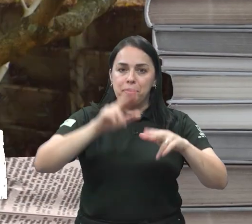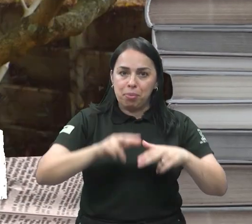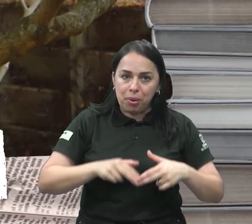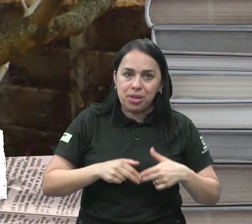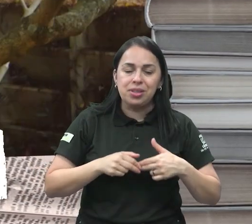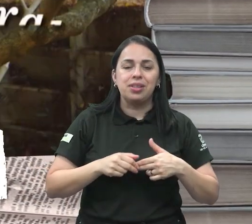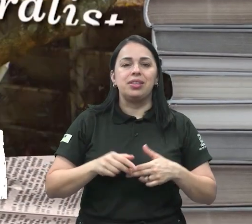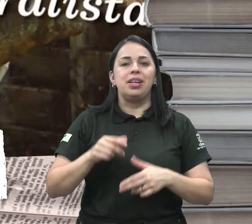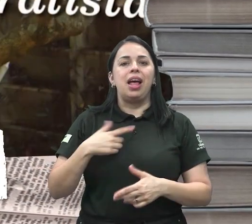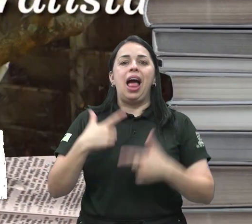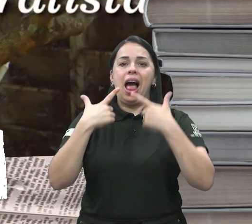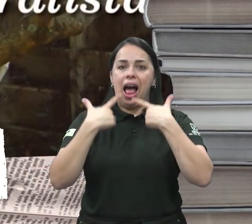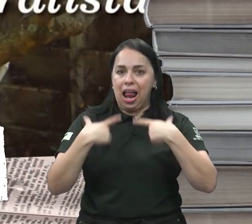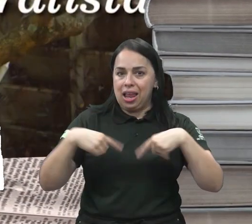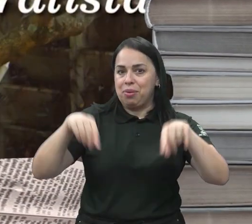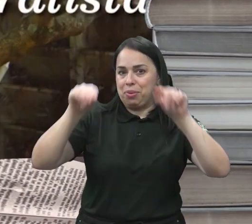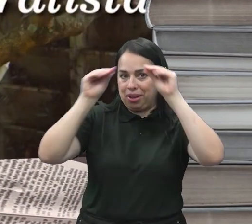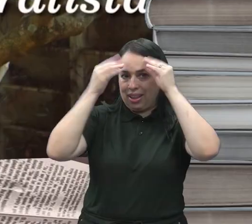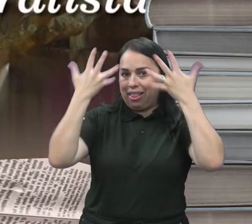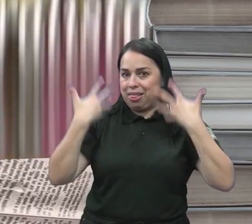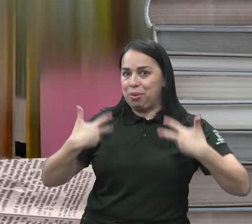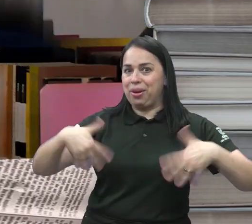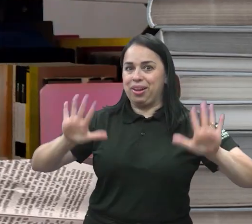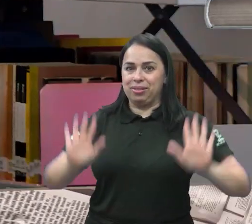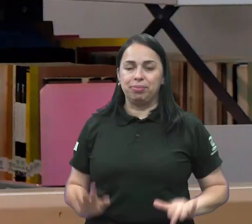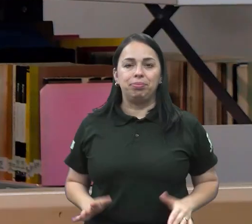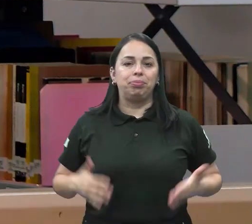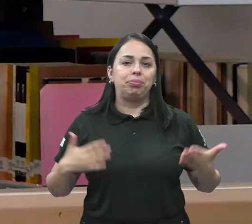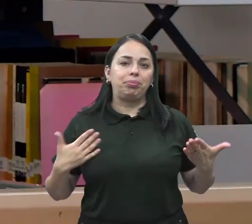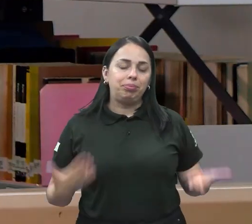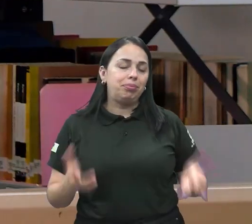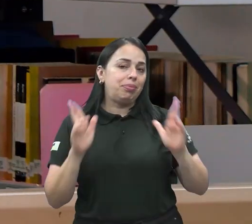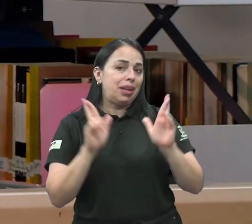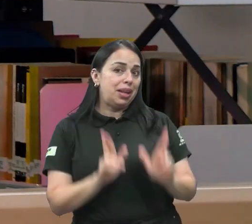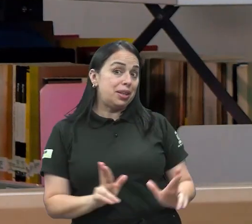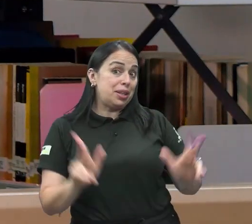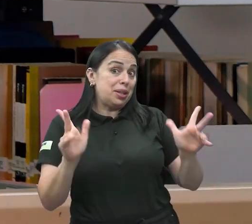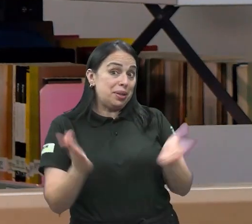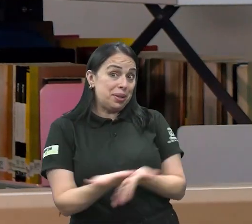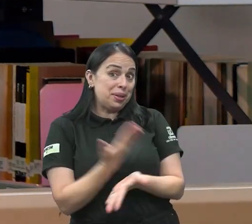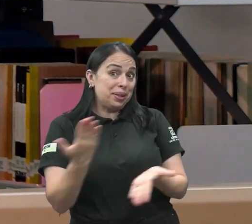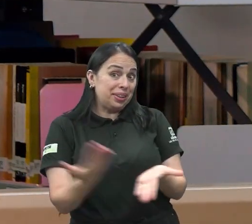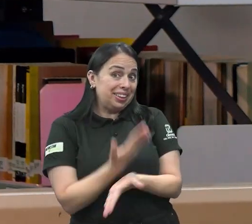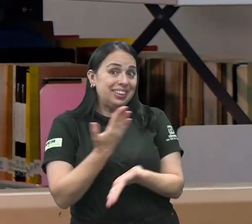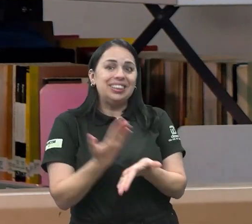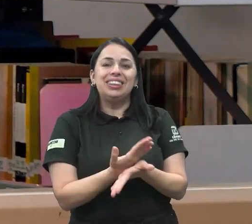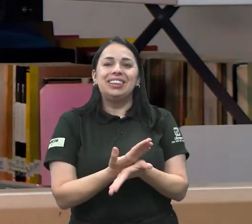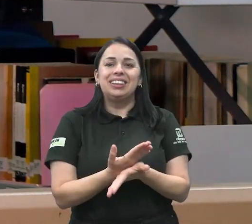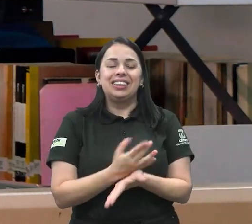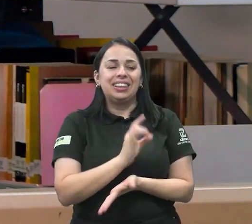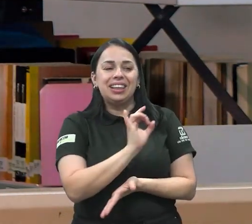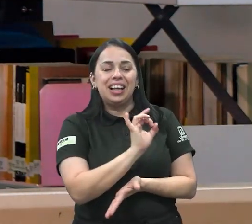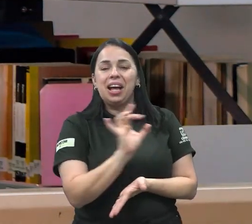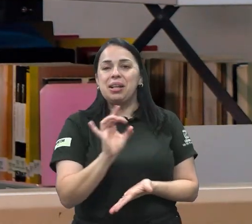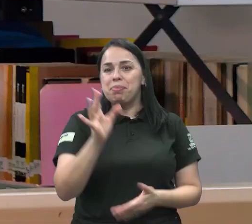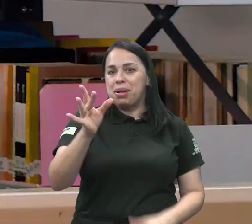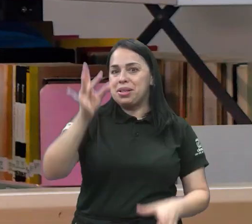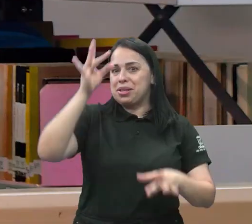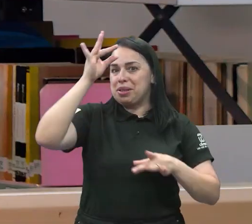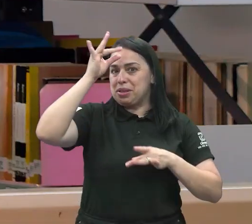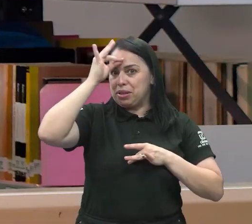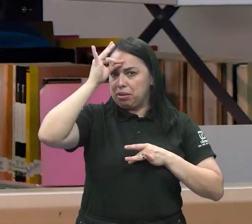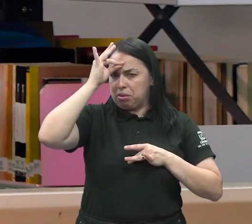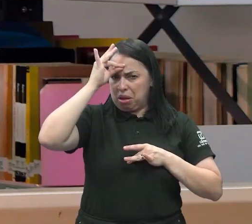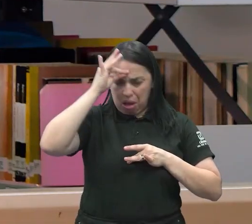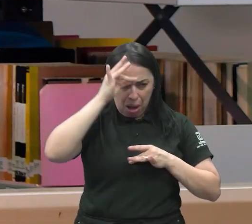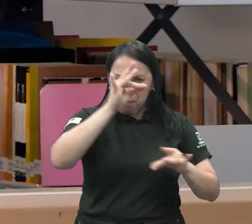inserido dentro da linguagem naturalista na literatura. O grande diferencial desse livro é que a personagem principal não